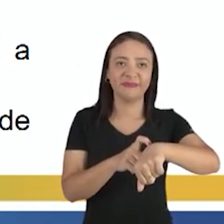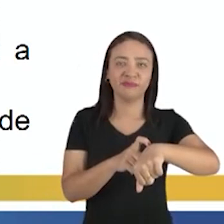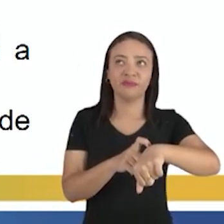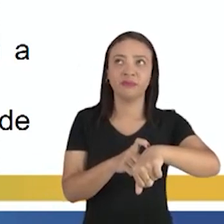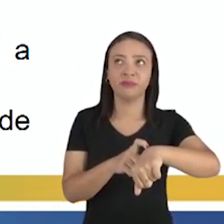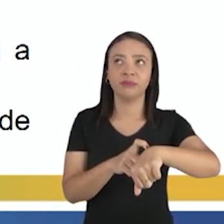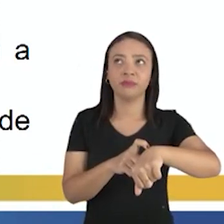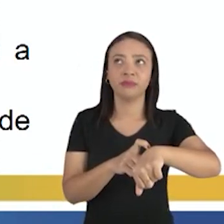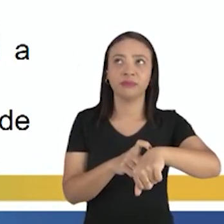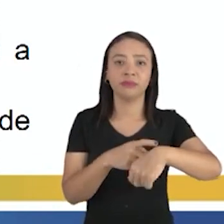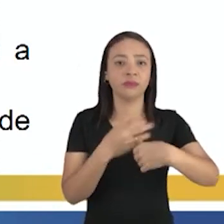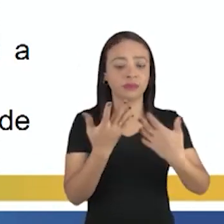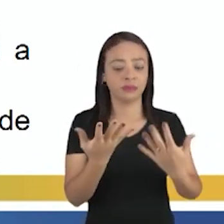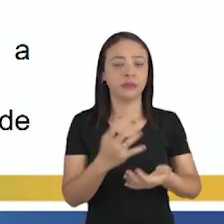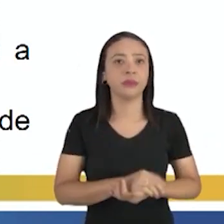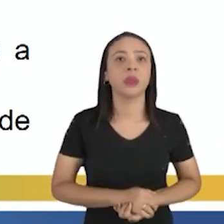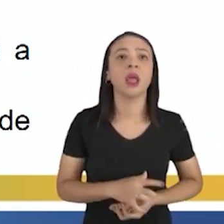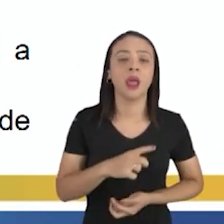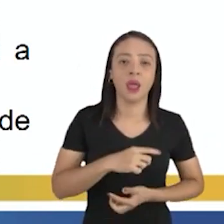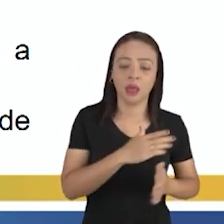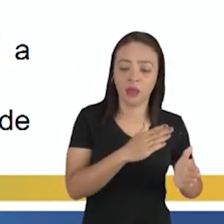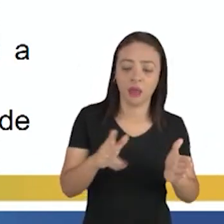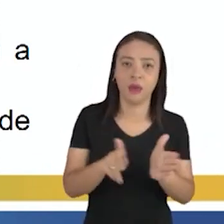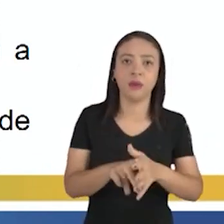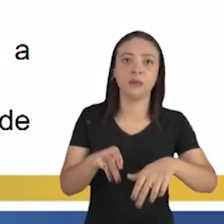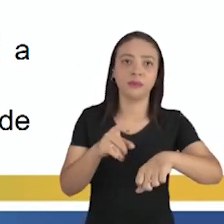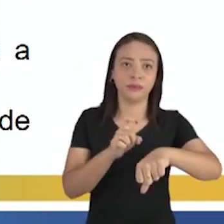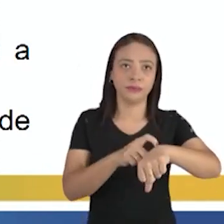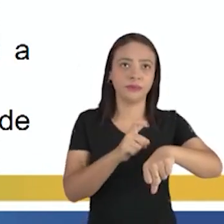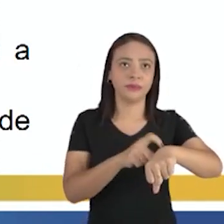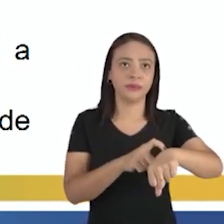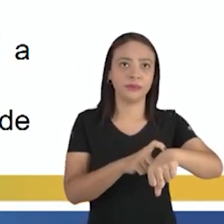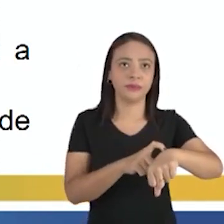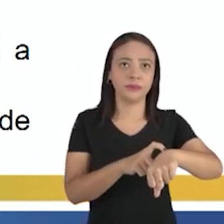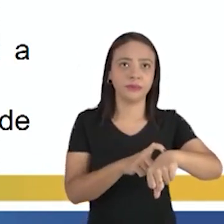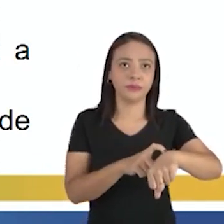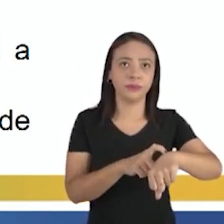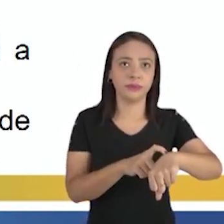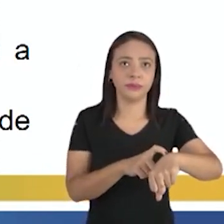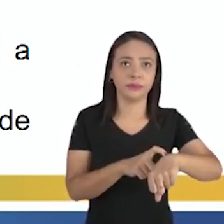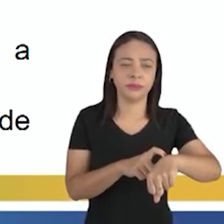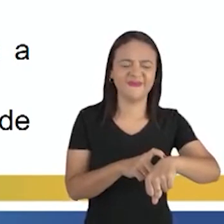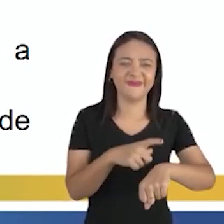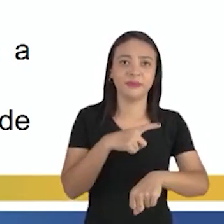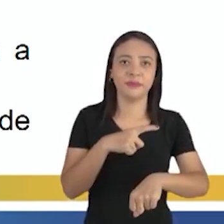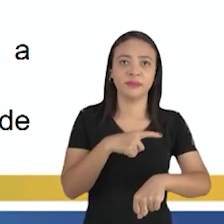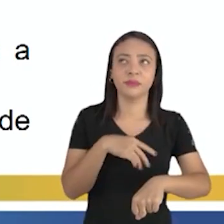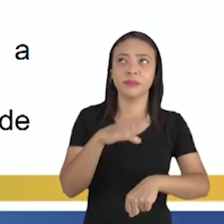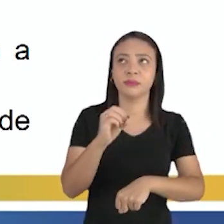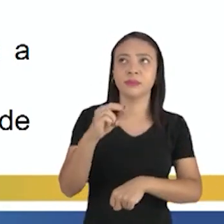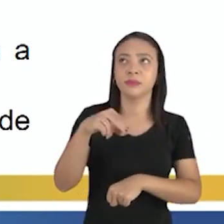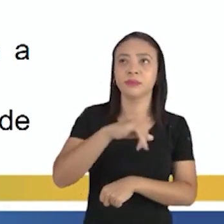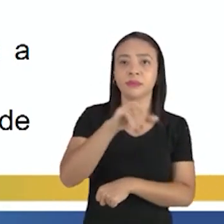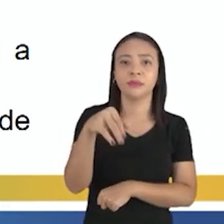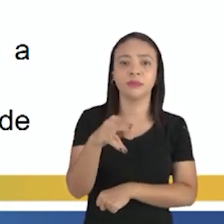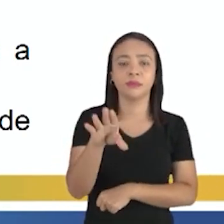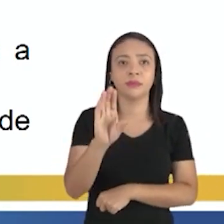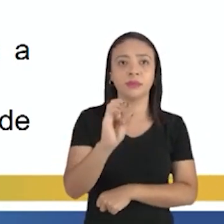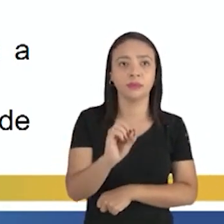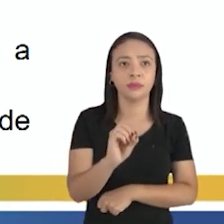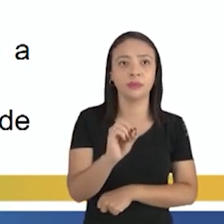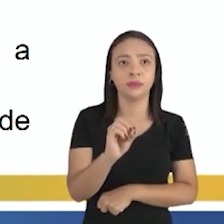Nesse caso, não temos uma sequência temporal aí. Nós temos a conjunção, como nós já dissemos, é